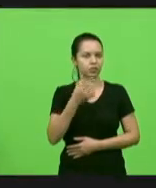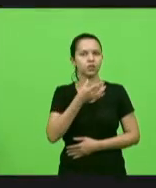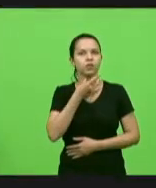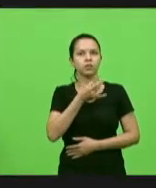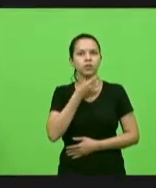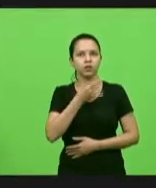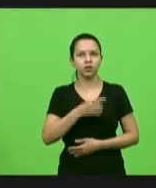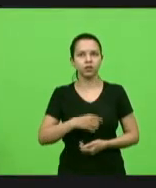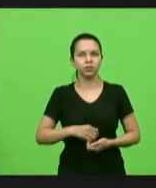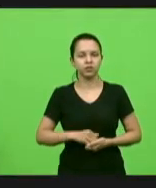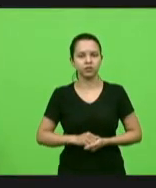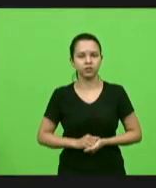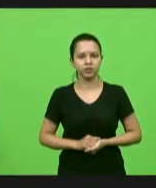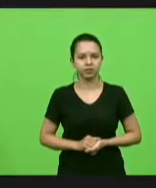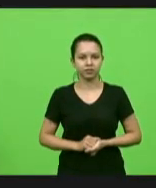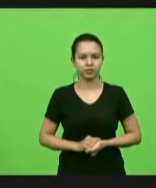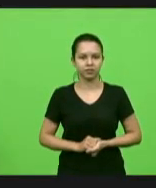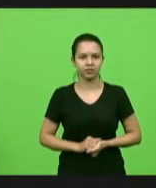cobalchini